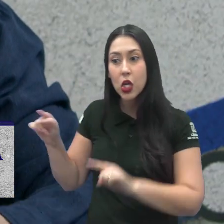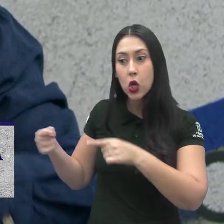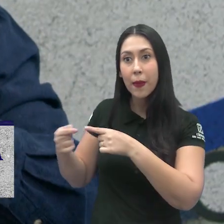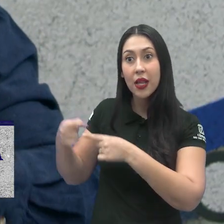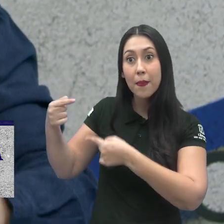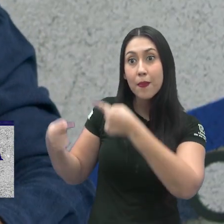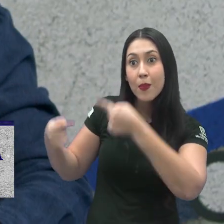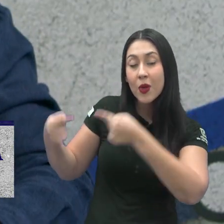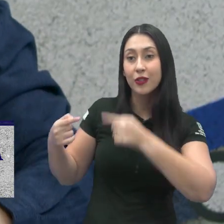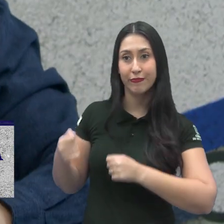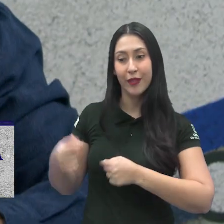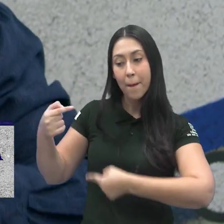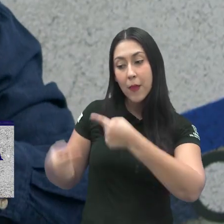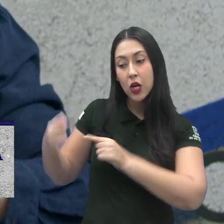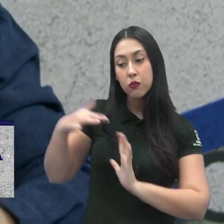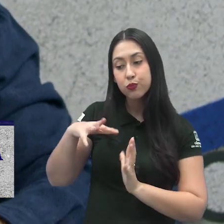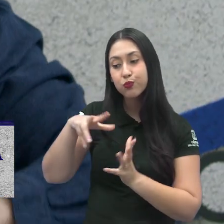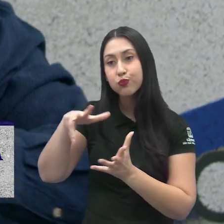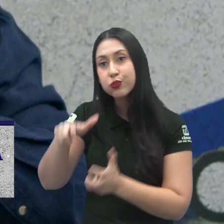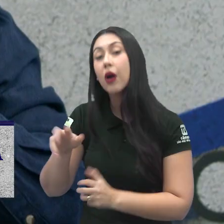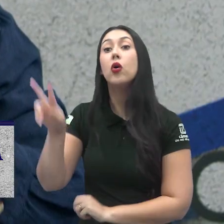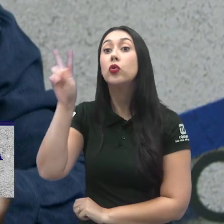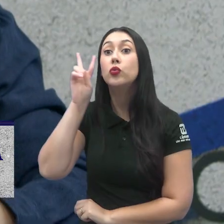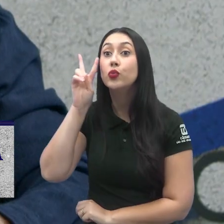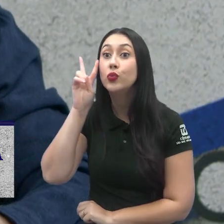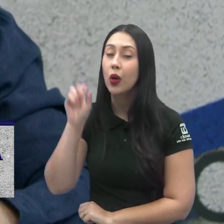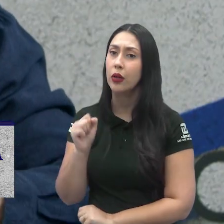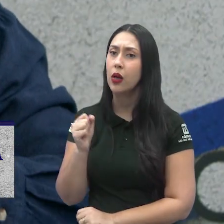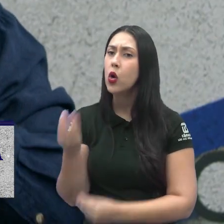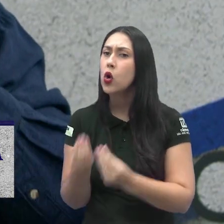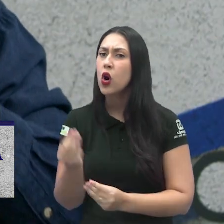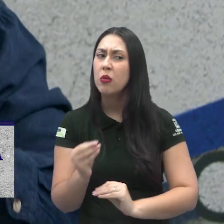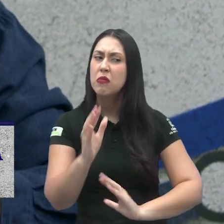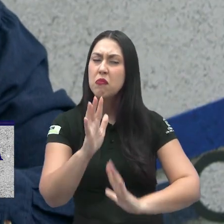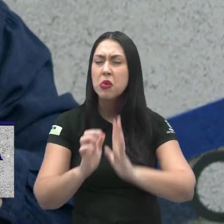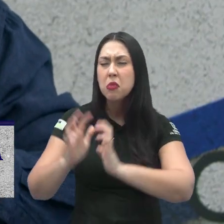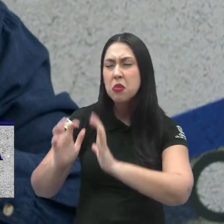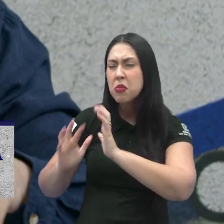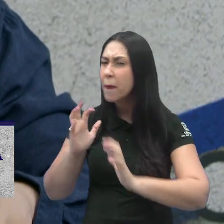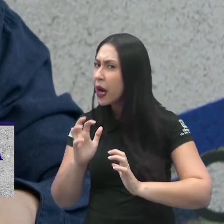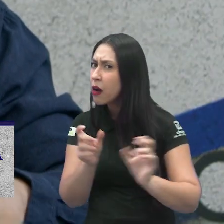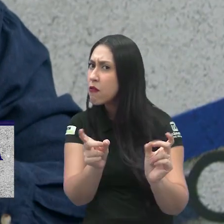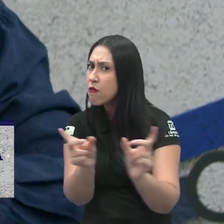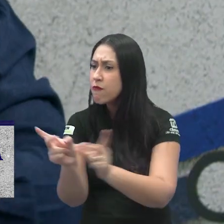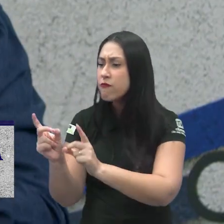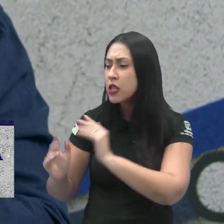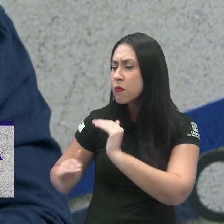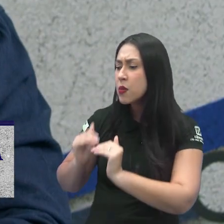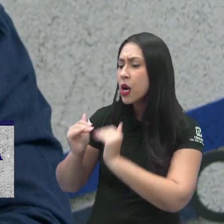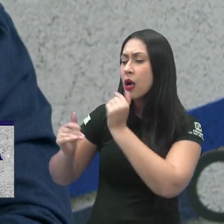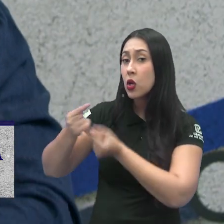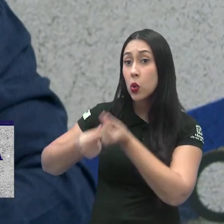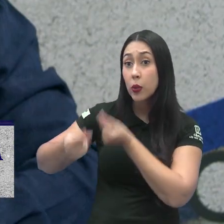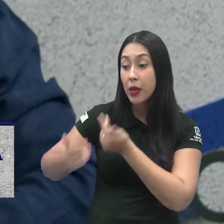política internacional, à história, como se dá o conflito entre os países, como se dá a questão do comércio internacional, do